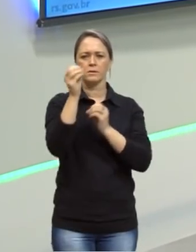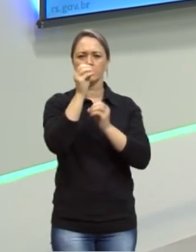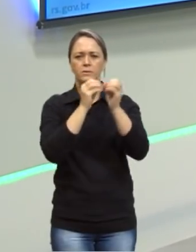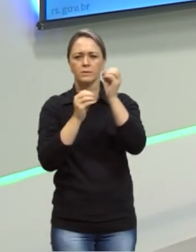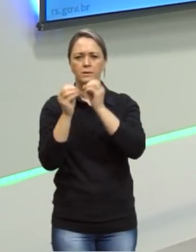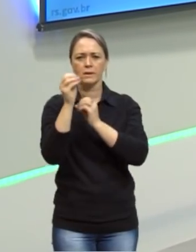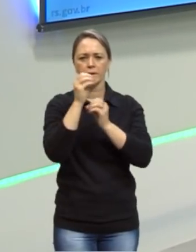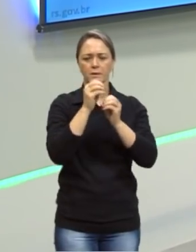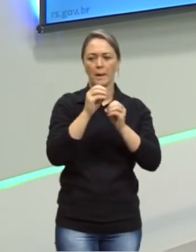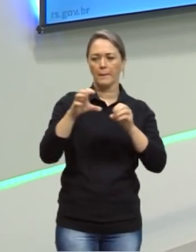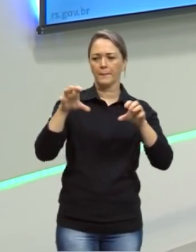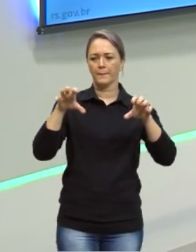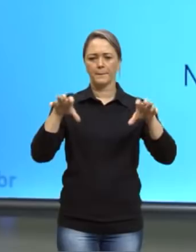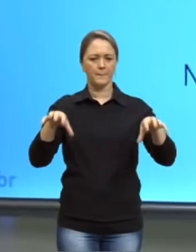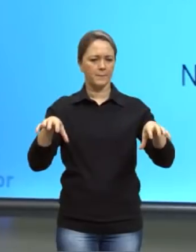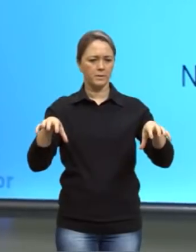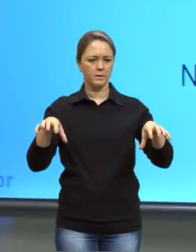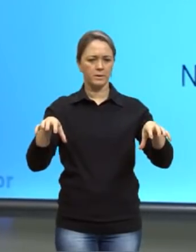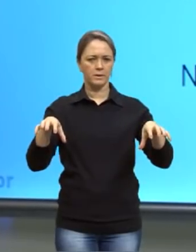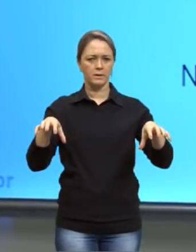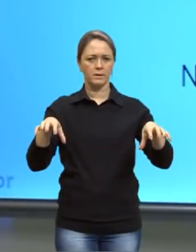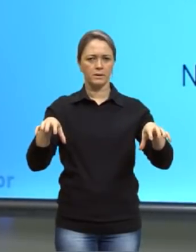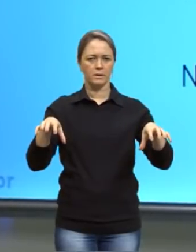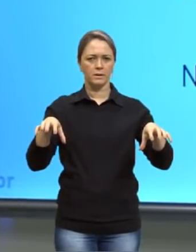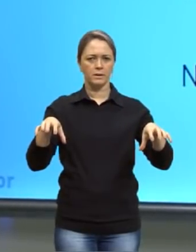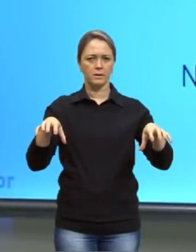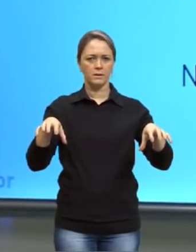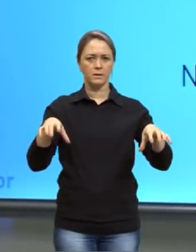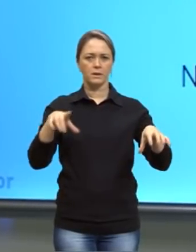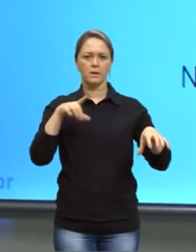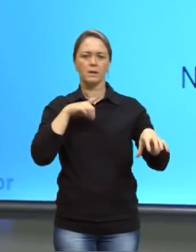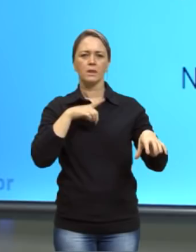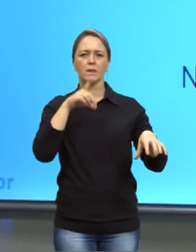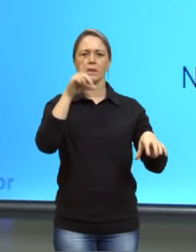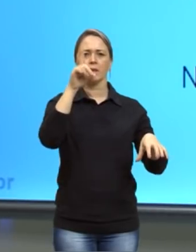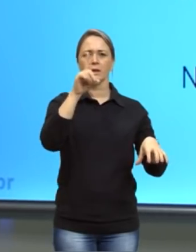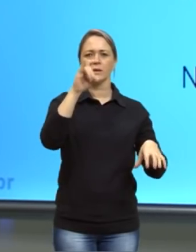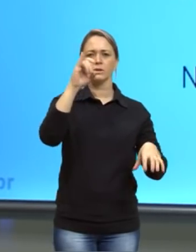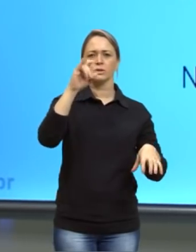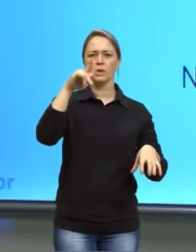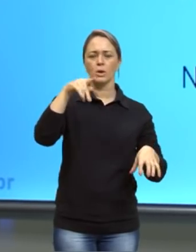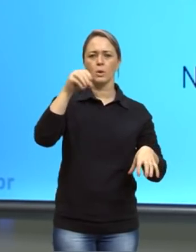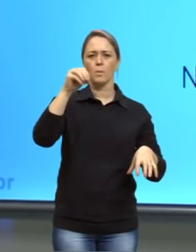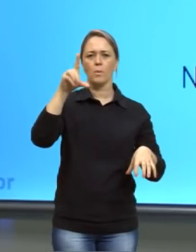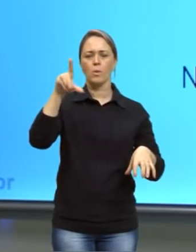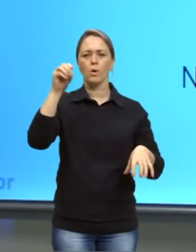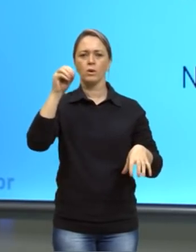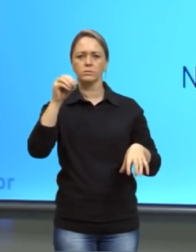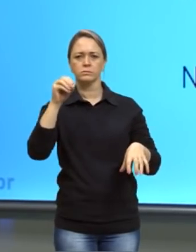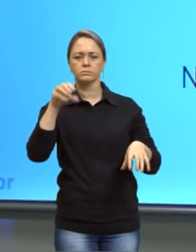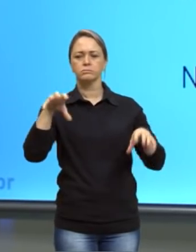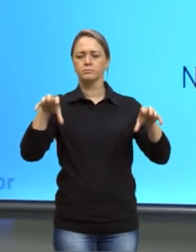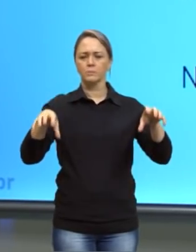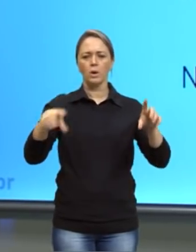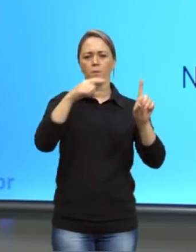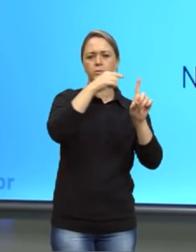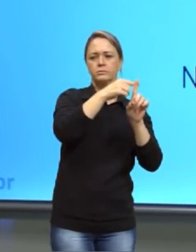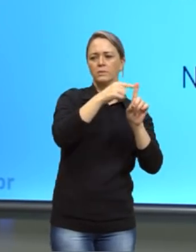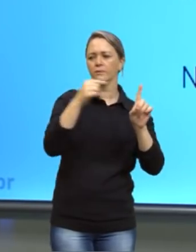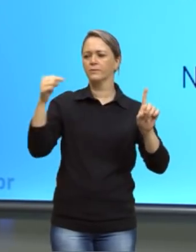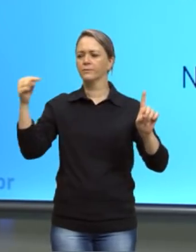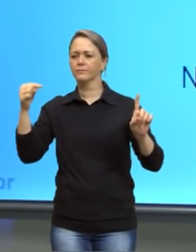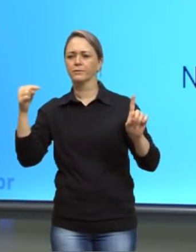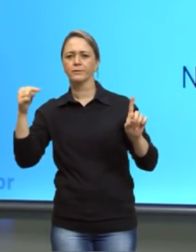do tipo polar ou seja que tem um dipolo um polo positivo e o polo negativo um